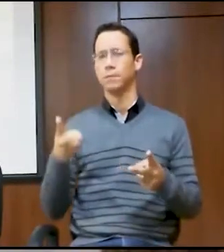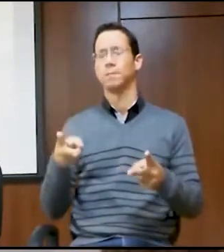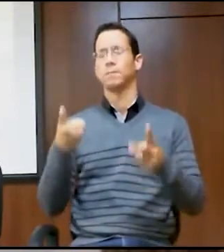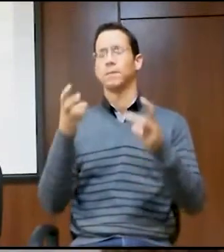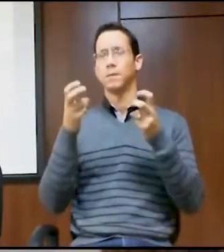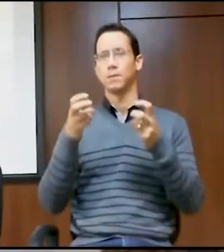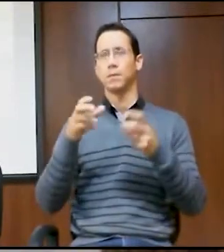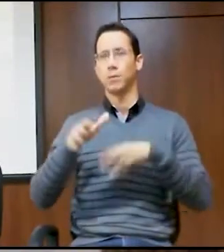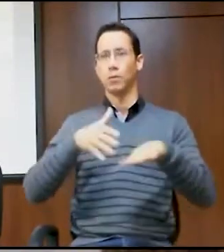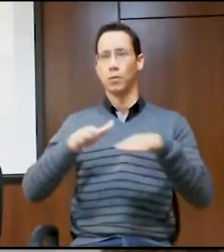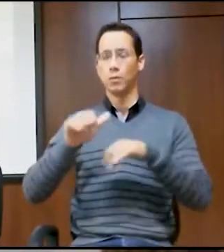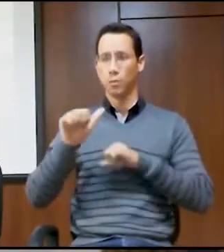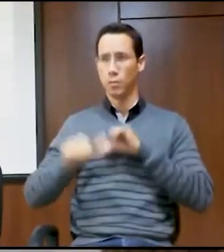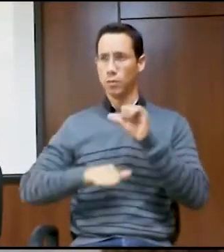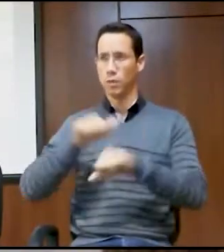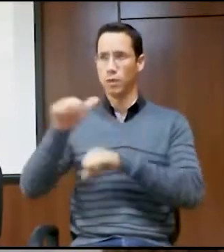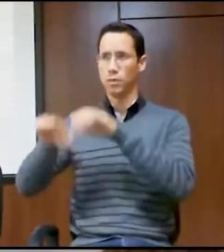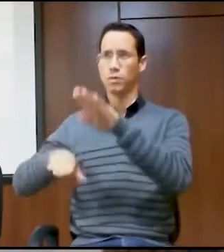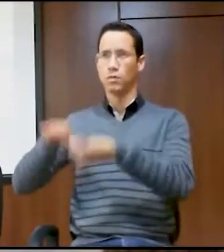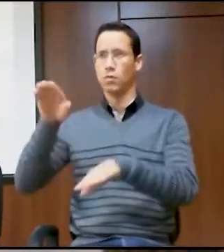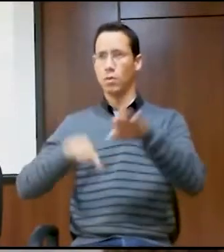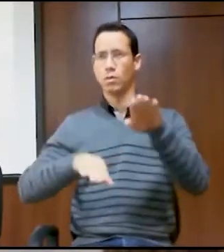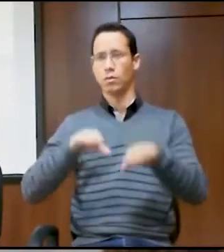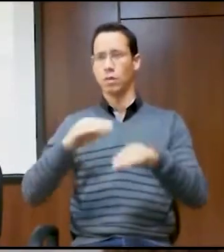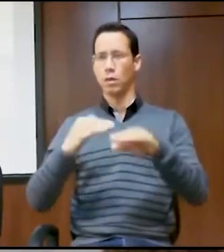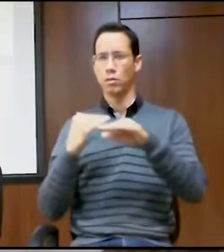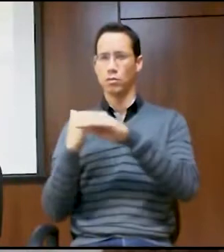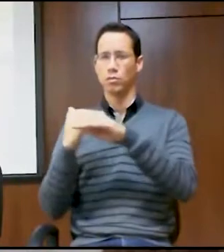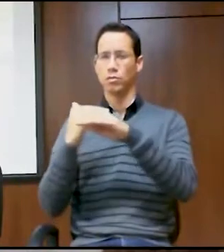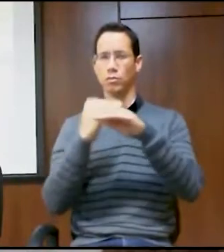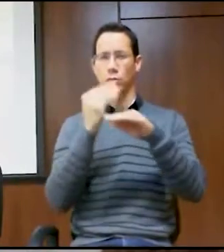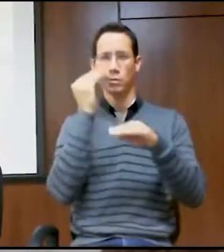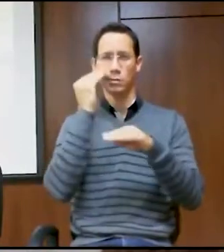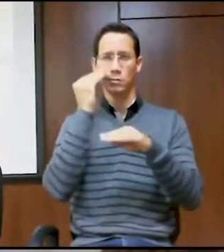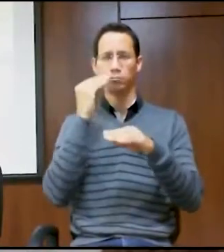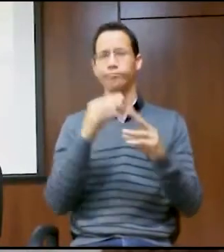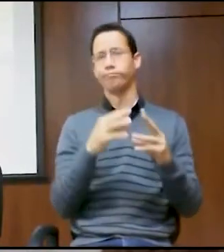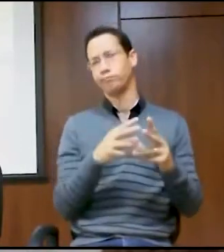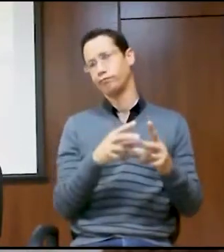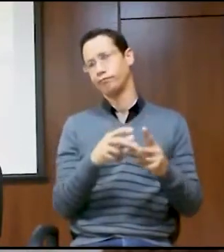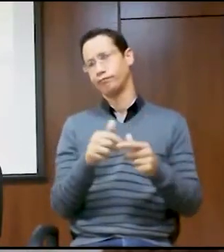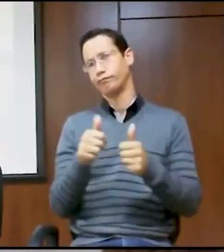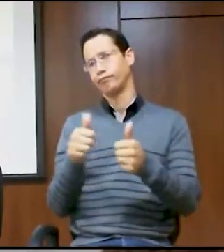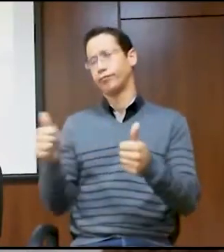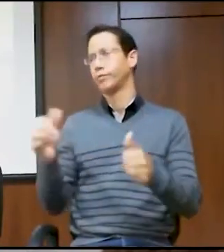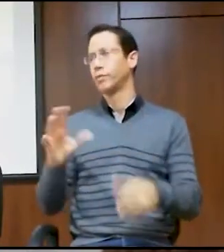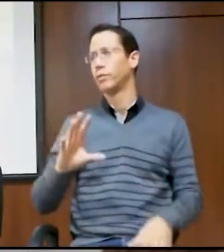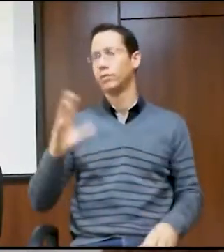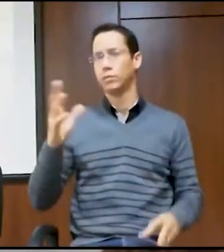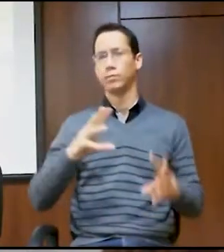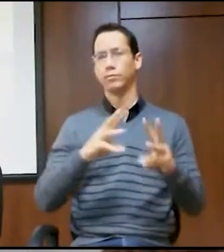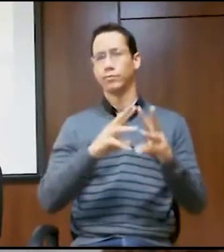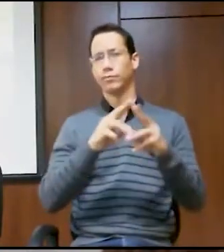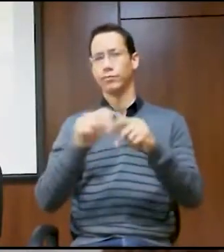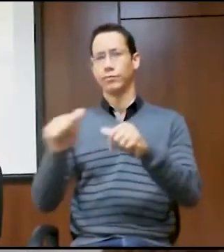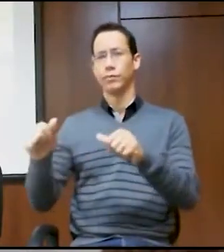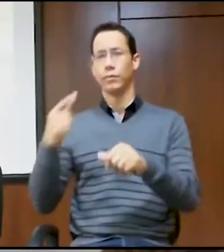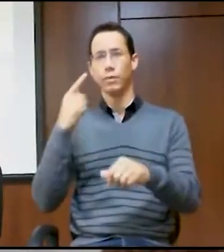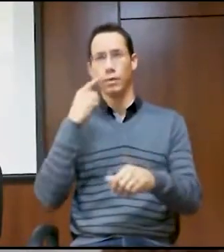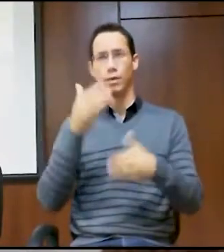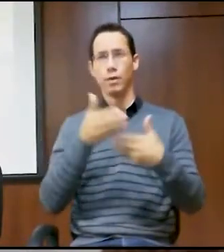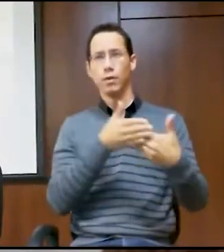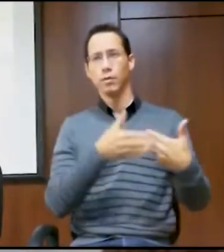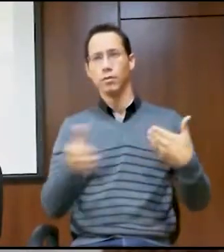de mudar a desigualdade social, mas que com o desmonte, né, que a gente está observando, especialmente a partir